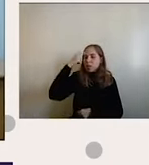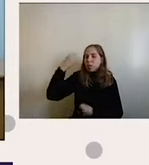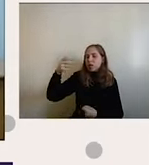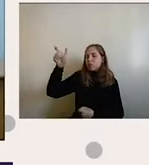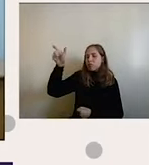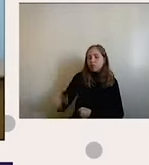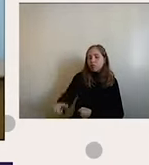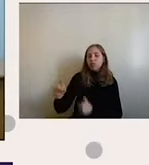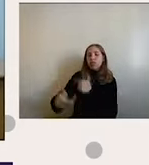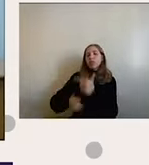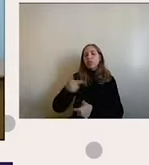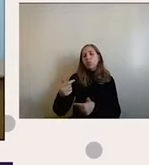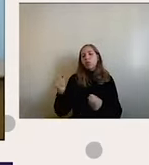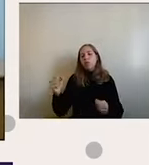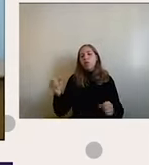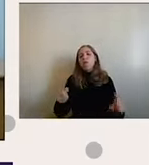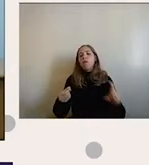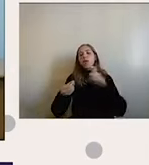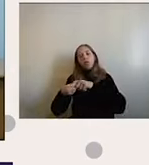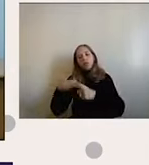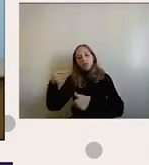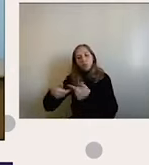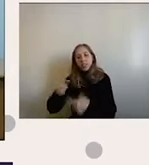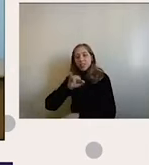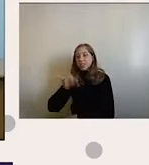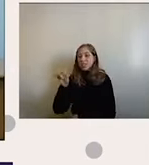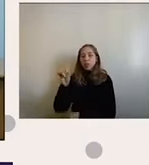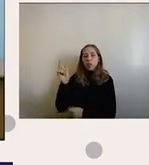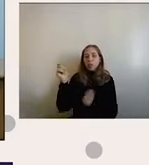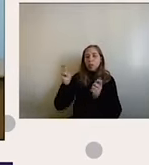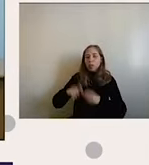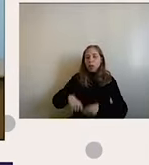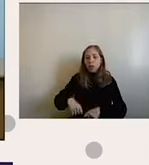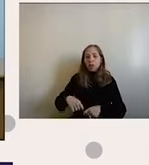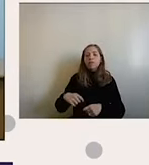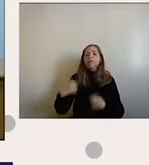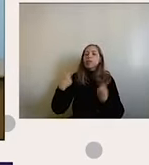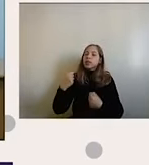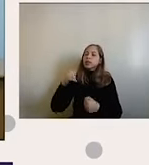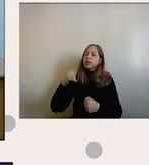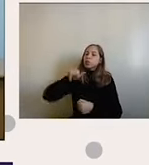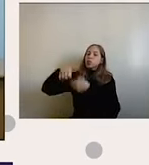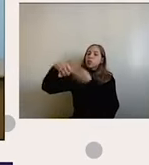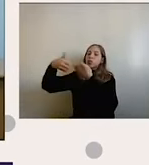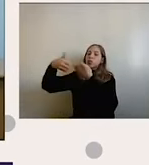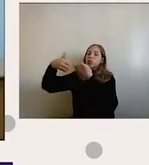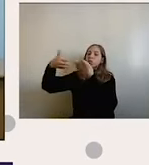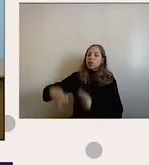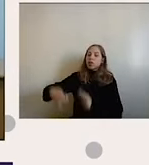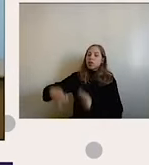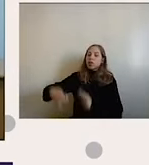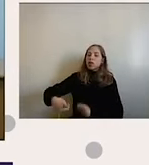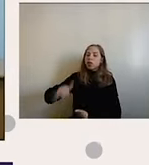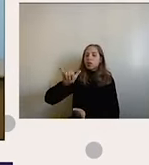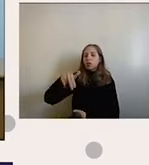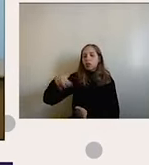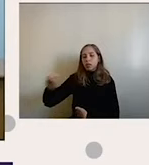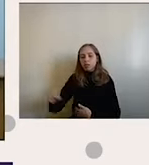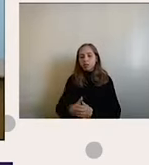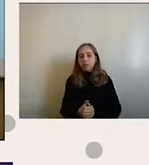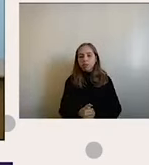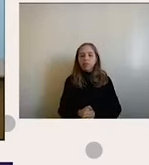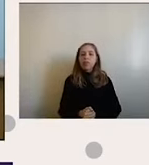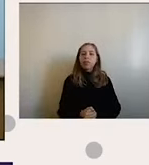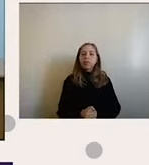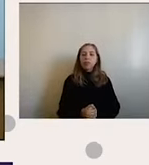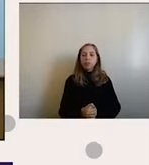se não houver capacidade, é reencaminhar para o INSS com a justificativa. Muito bem. Sugestão. E